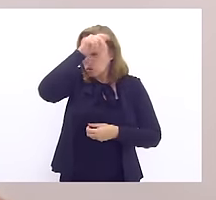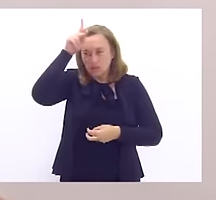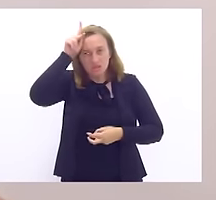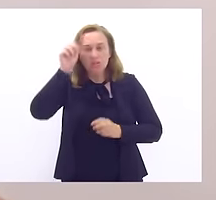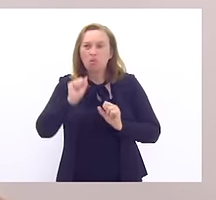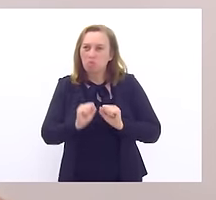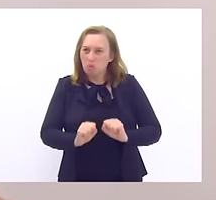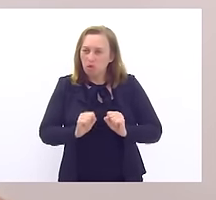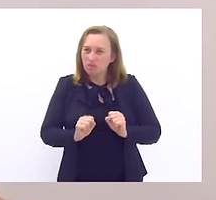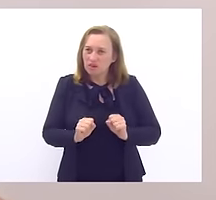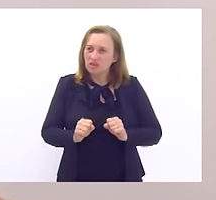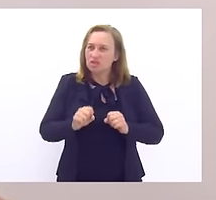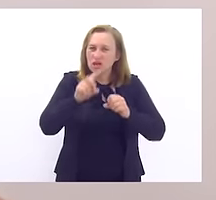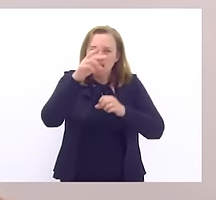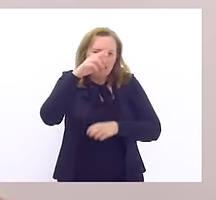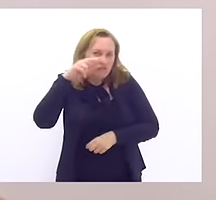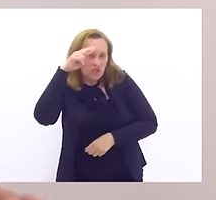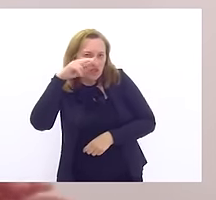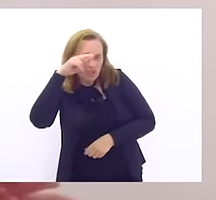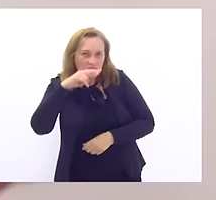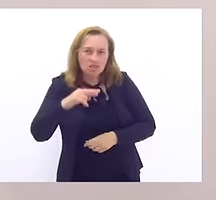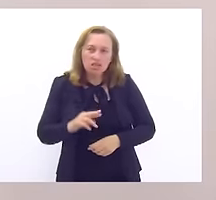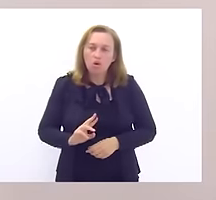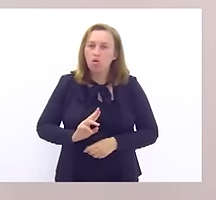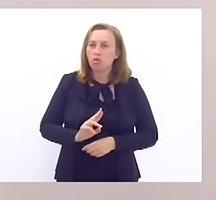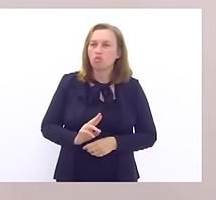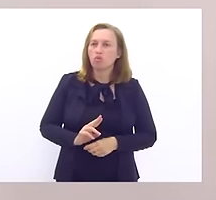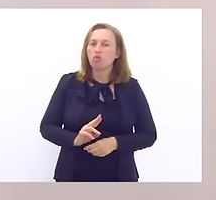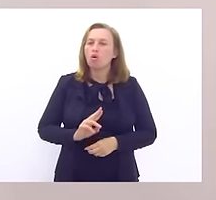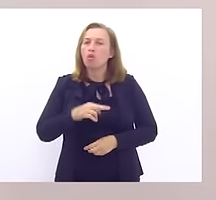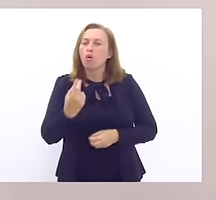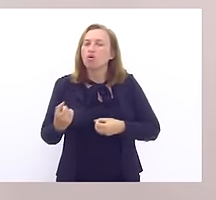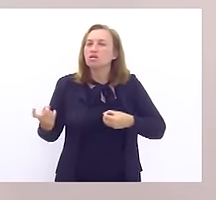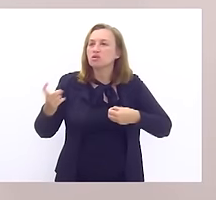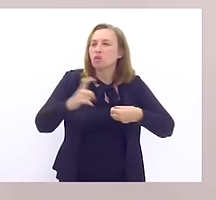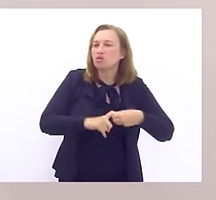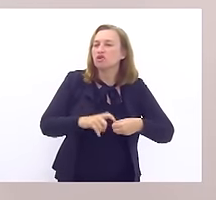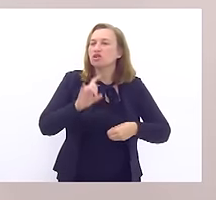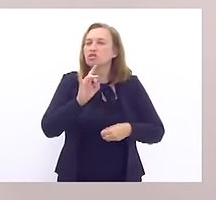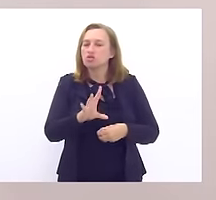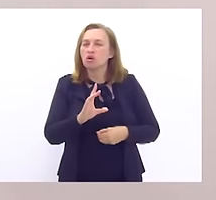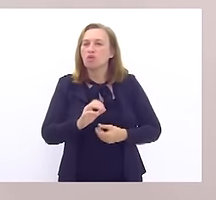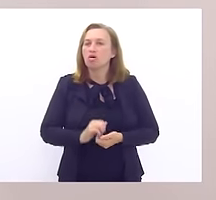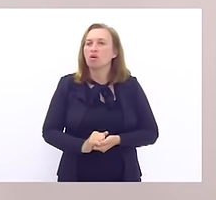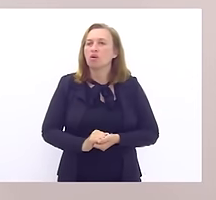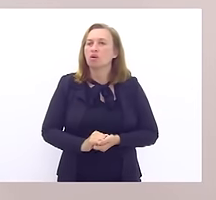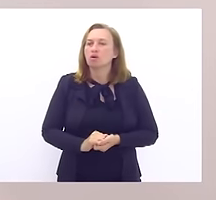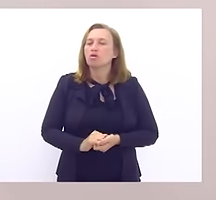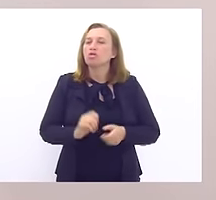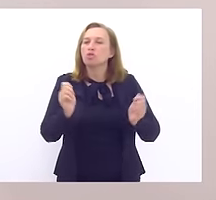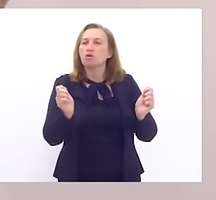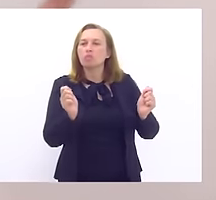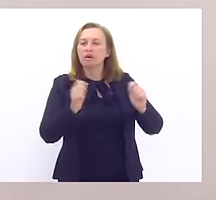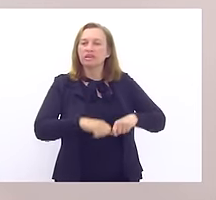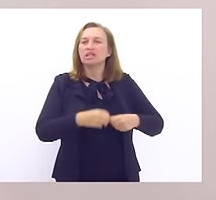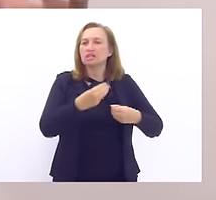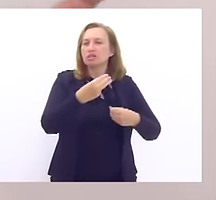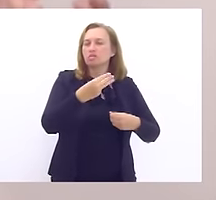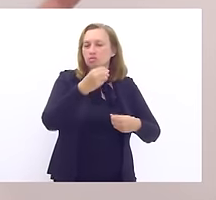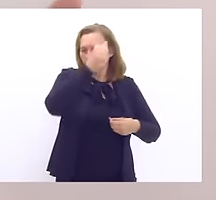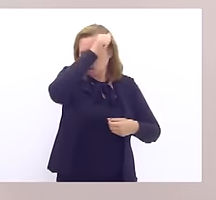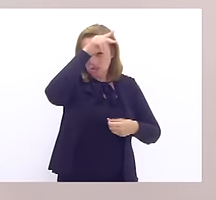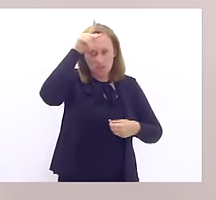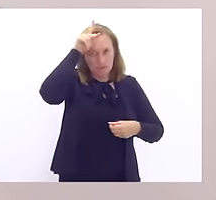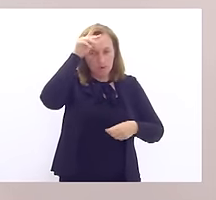esse papel de fiscalização ou esse convênio só permite a delegação do que a competência Municipal para o estado